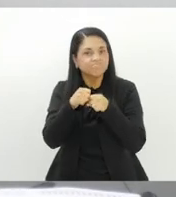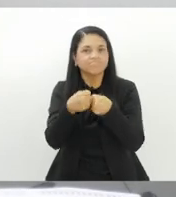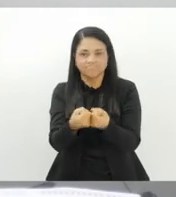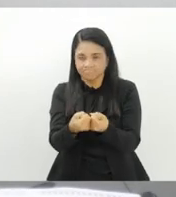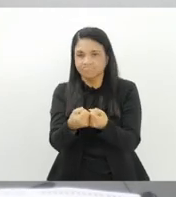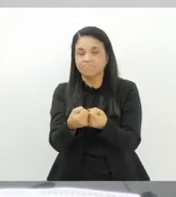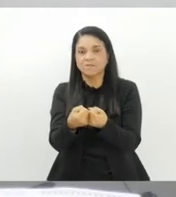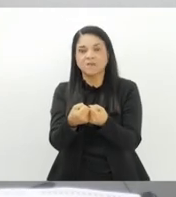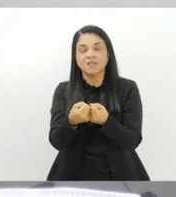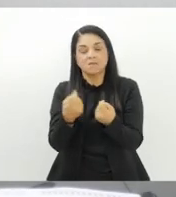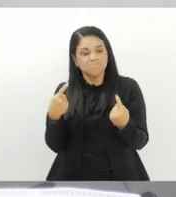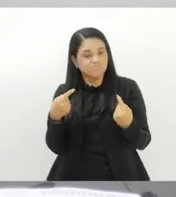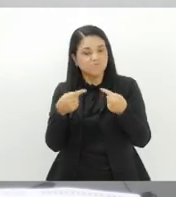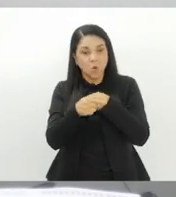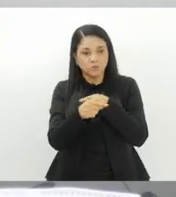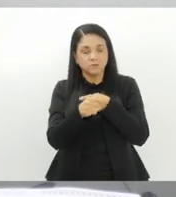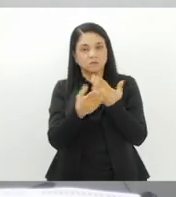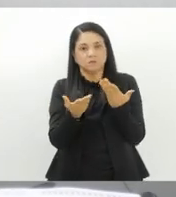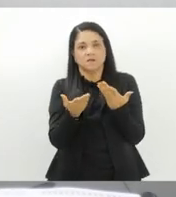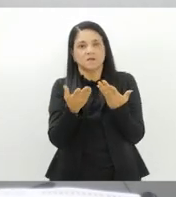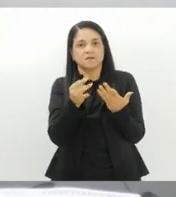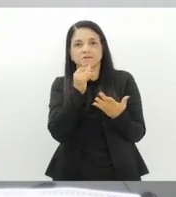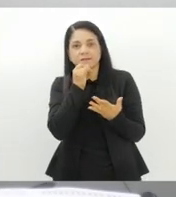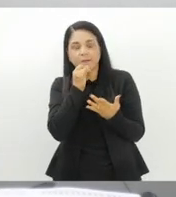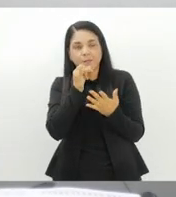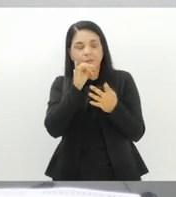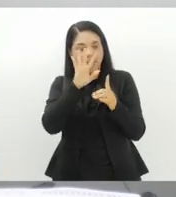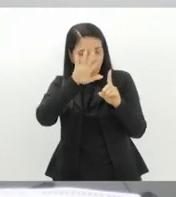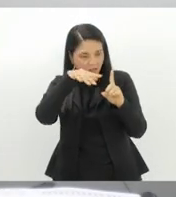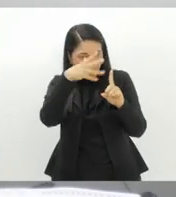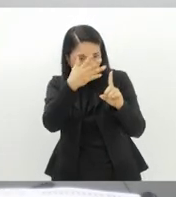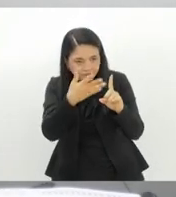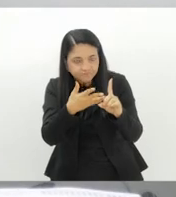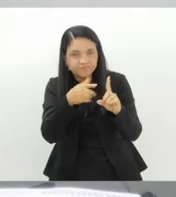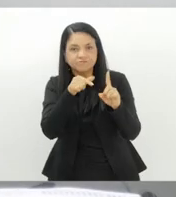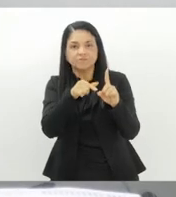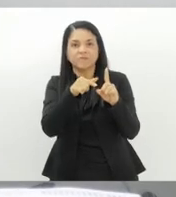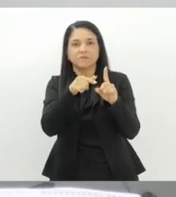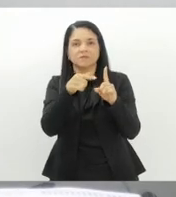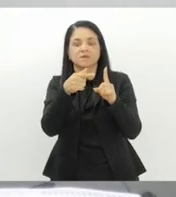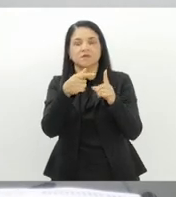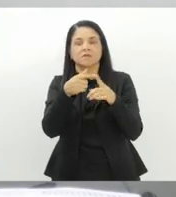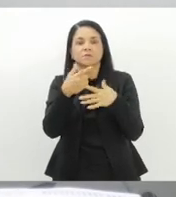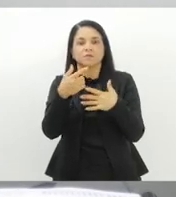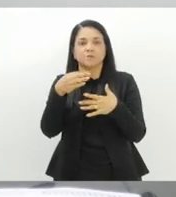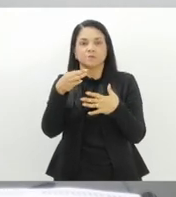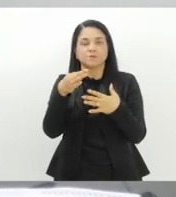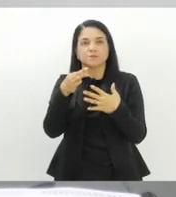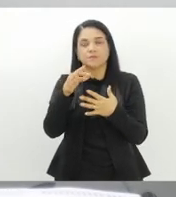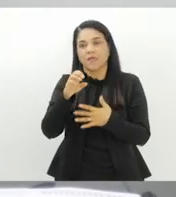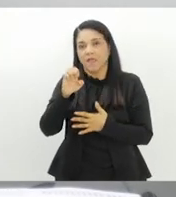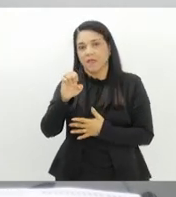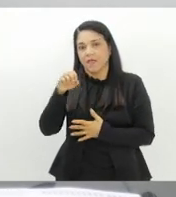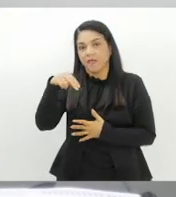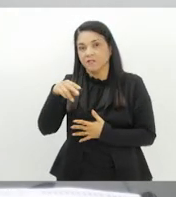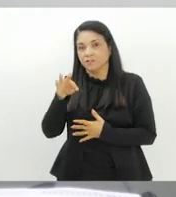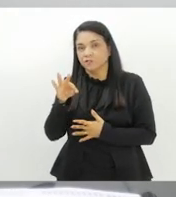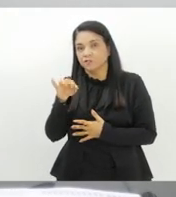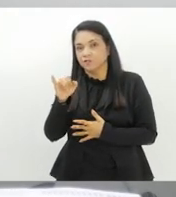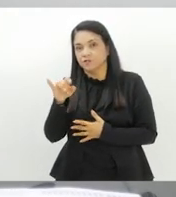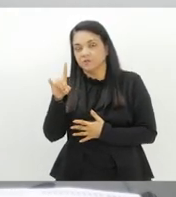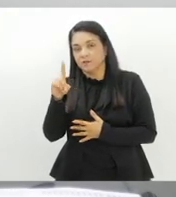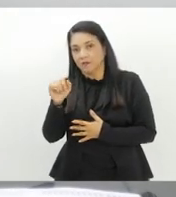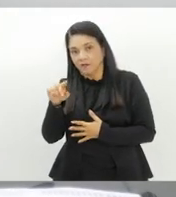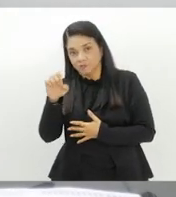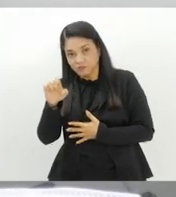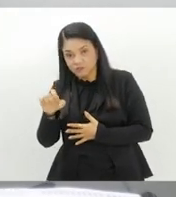estar reverenciando entidades e pondo em causa as coisas que essas próprias entidades são as